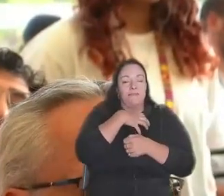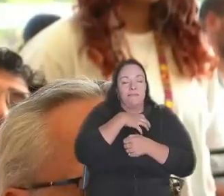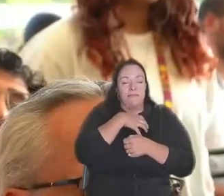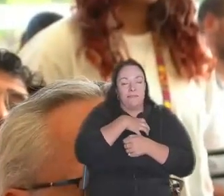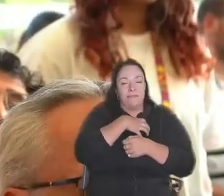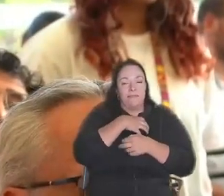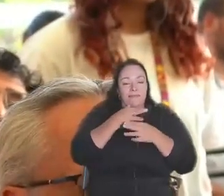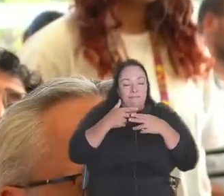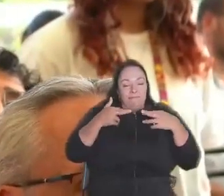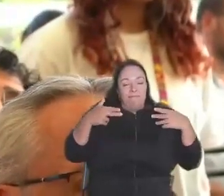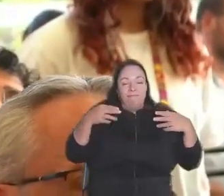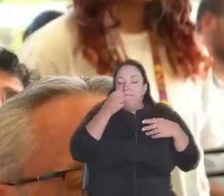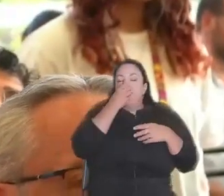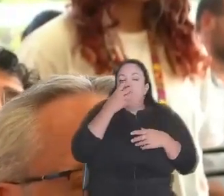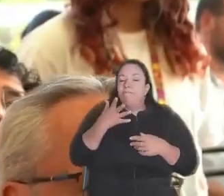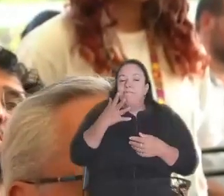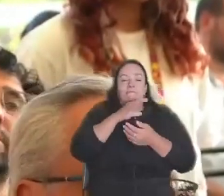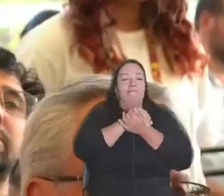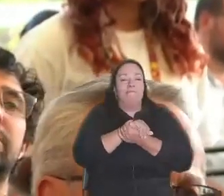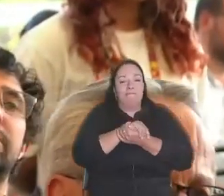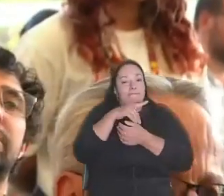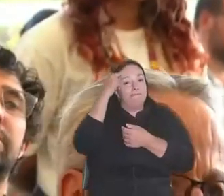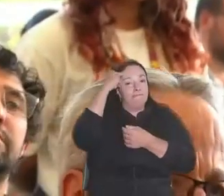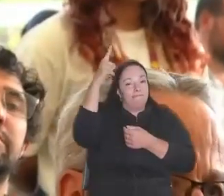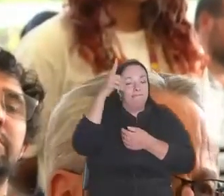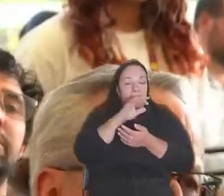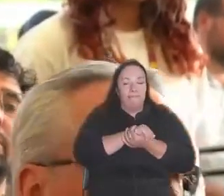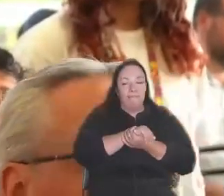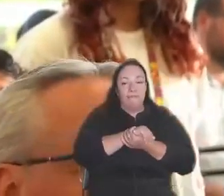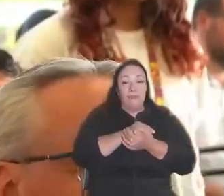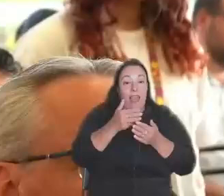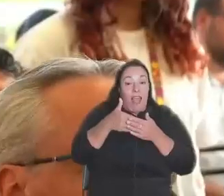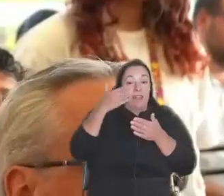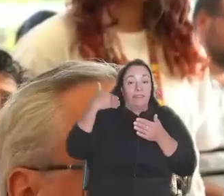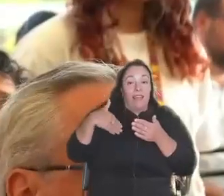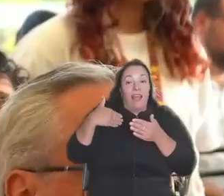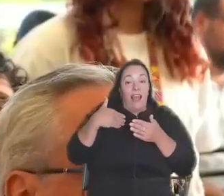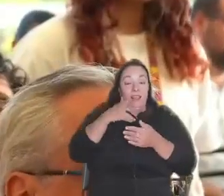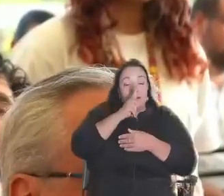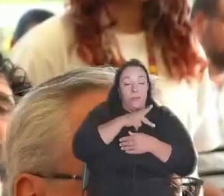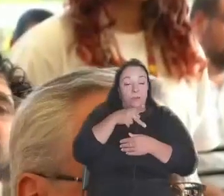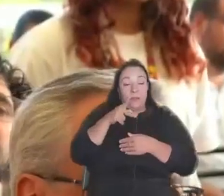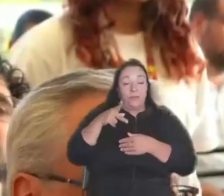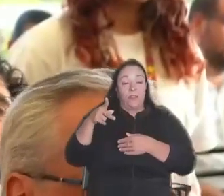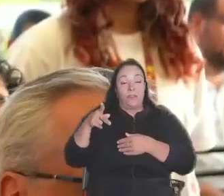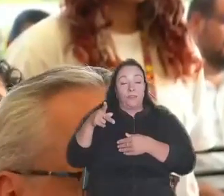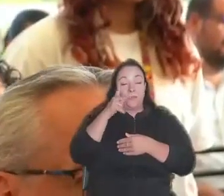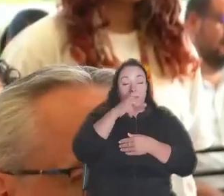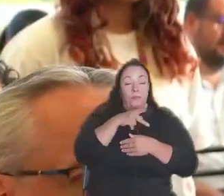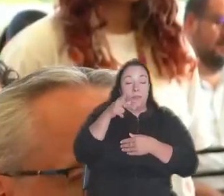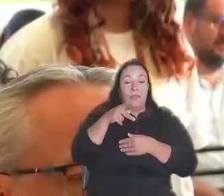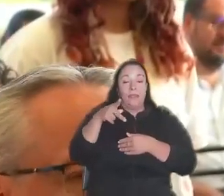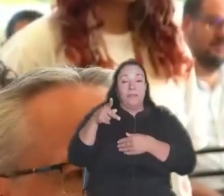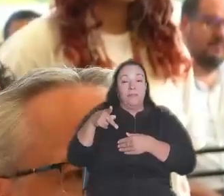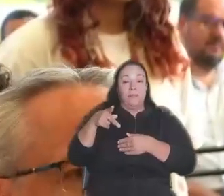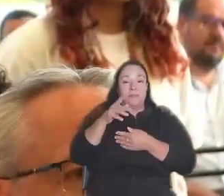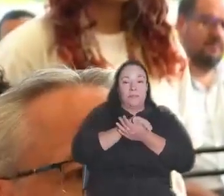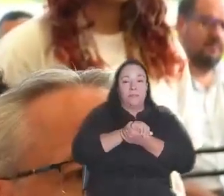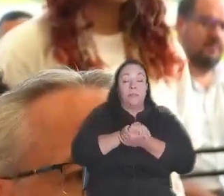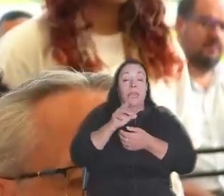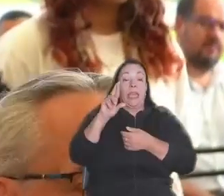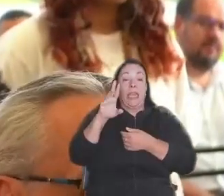coisa boa de pensar que, atrás do professor, né, que começou aqui com a gente, do